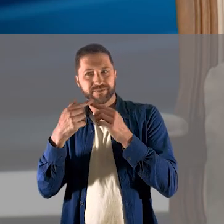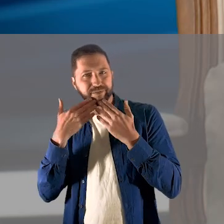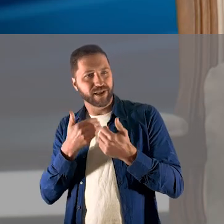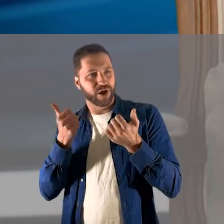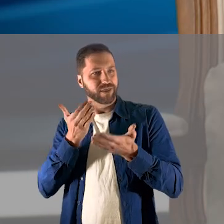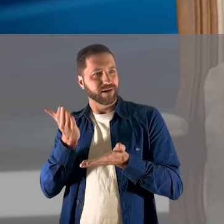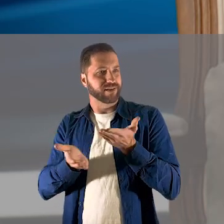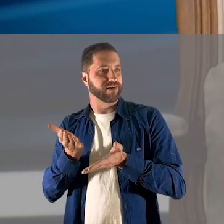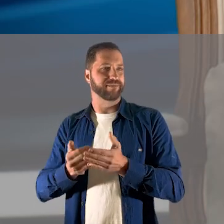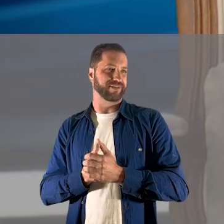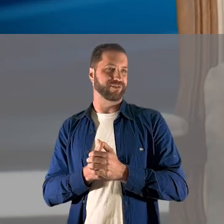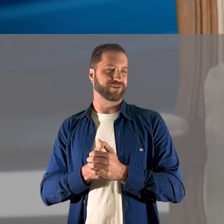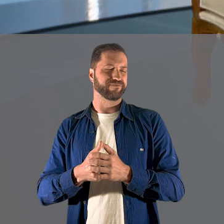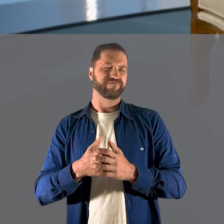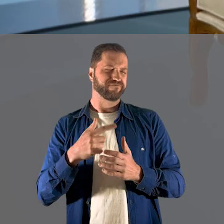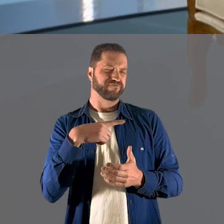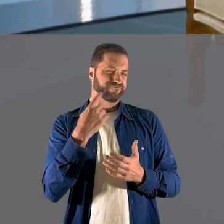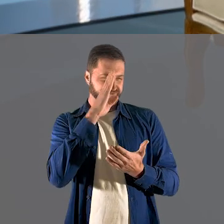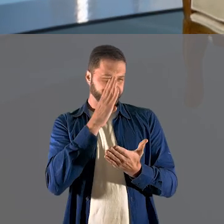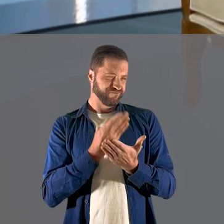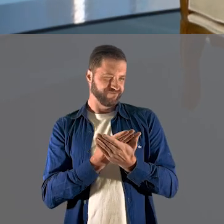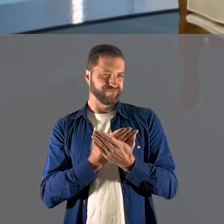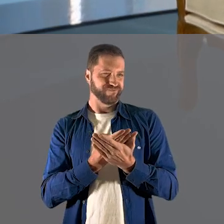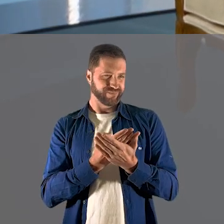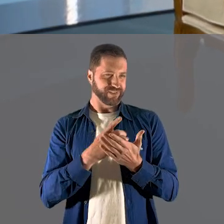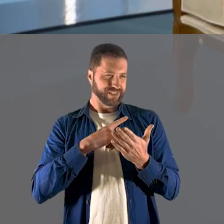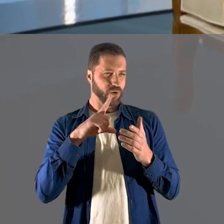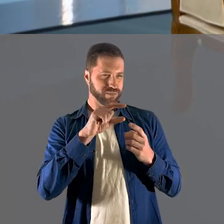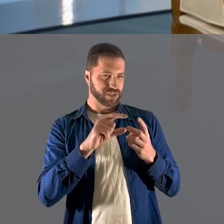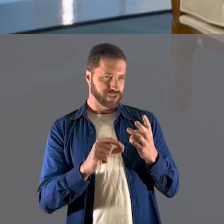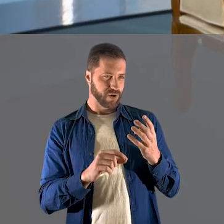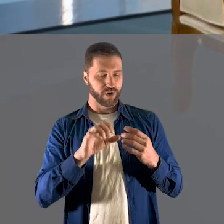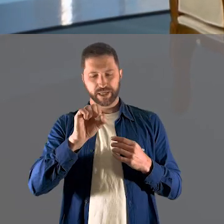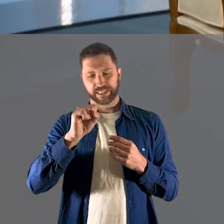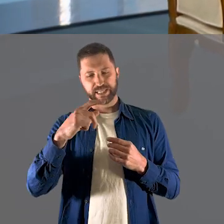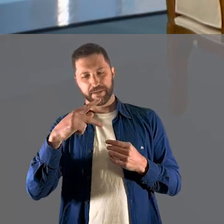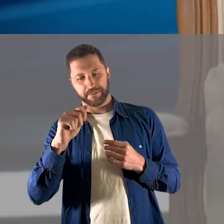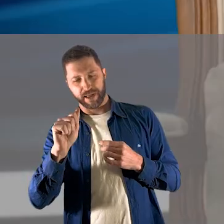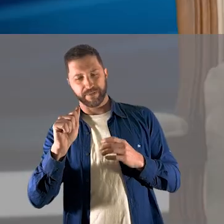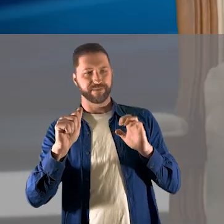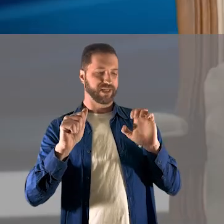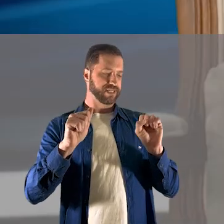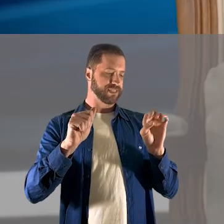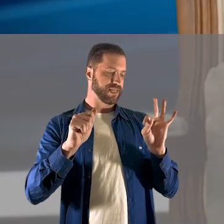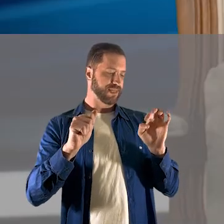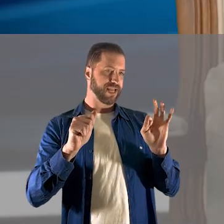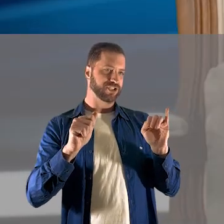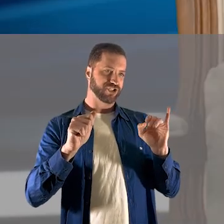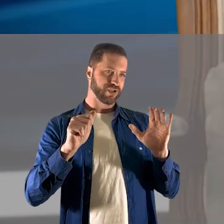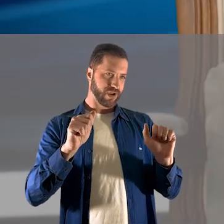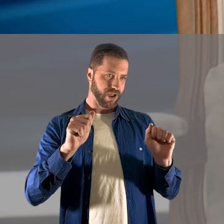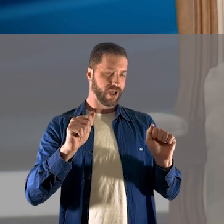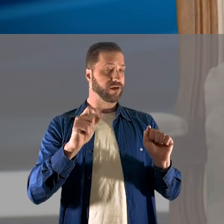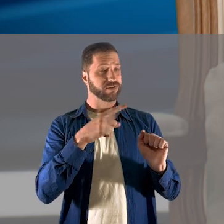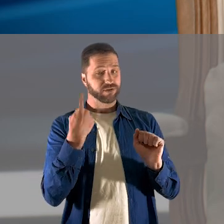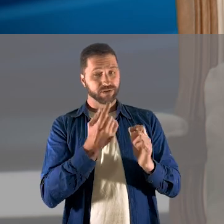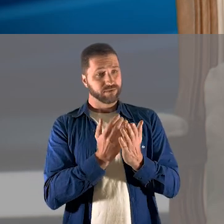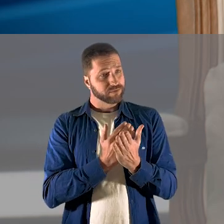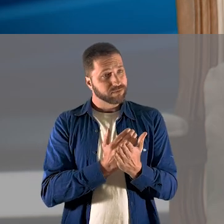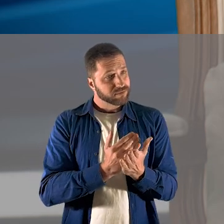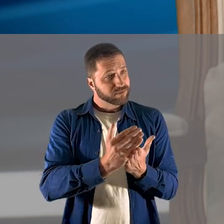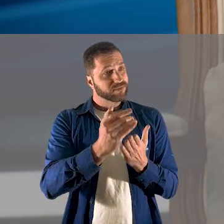e a gente acredita muito que todo tratamento tanto do nosso menu Spa ou do nosso estética